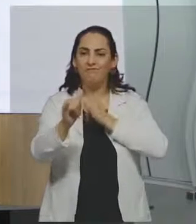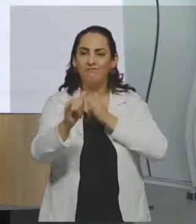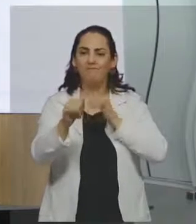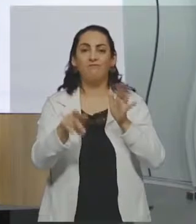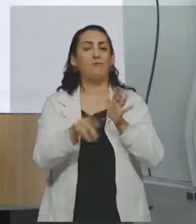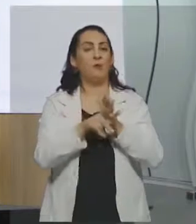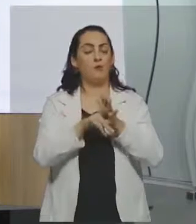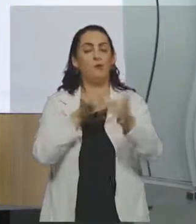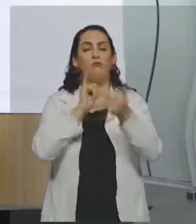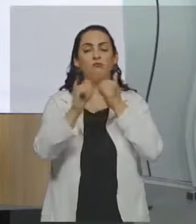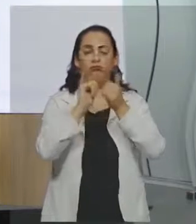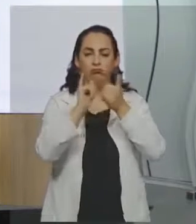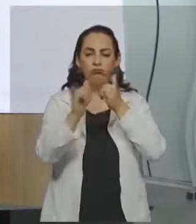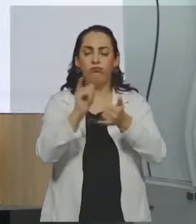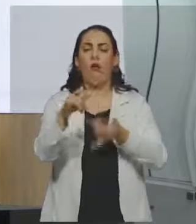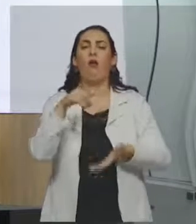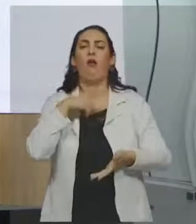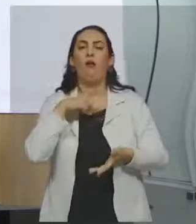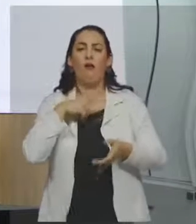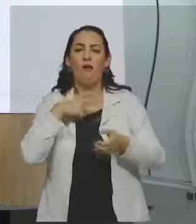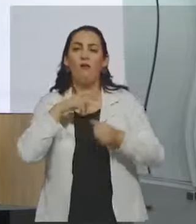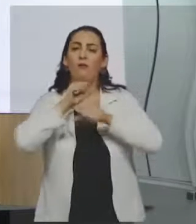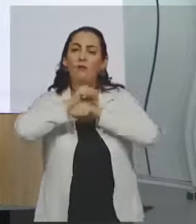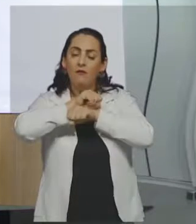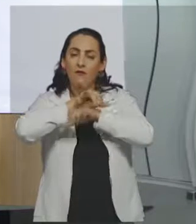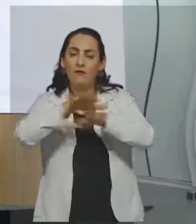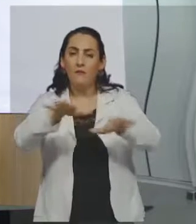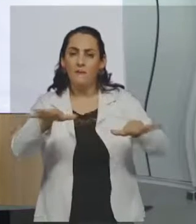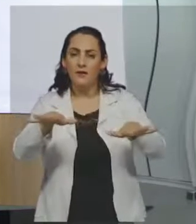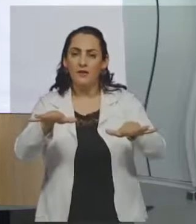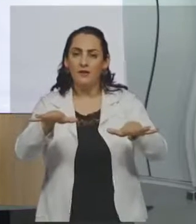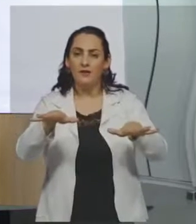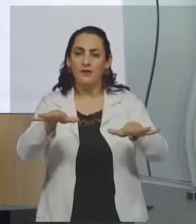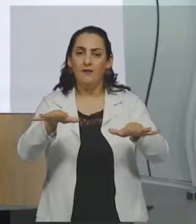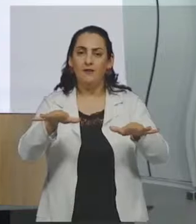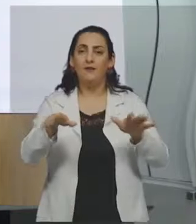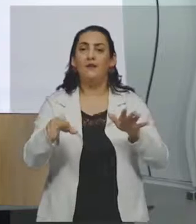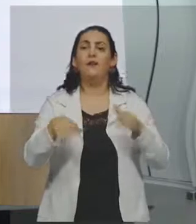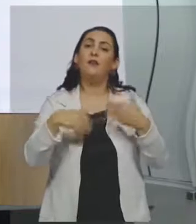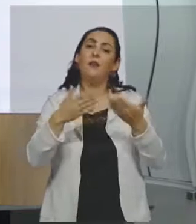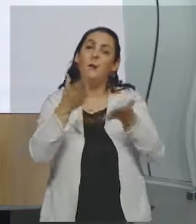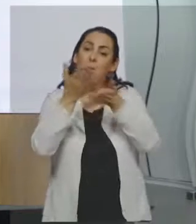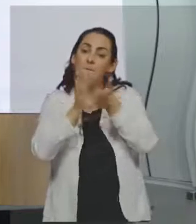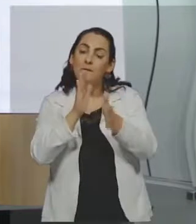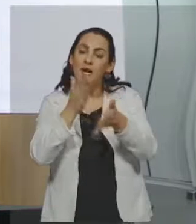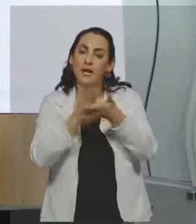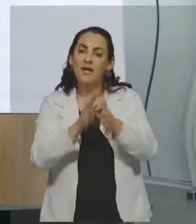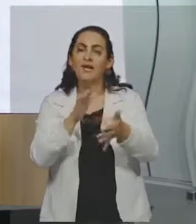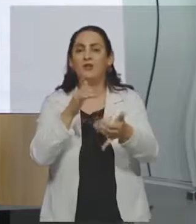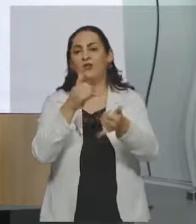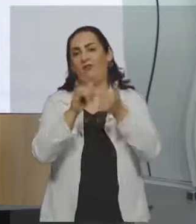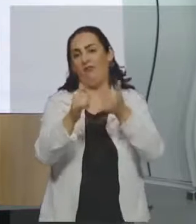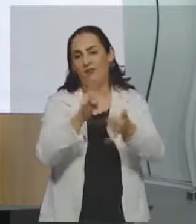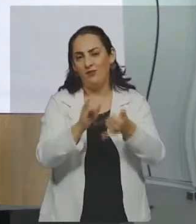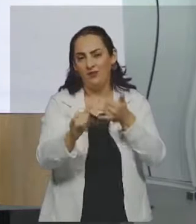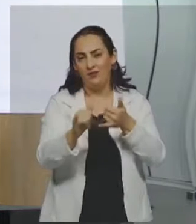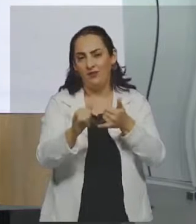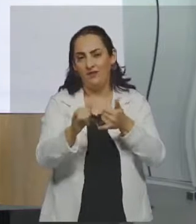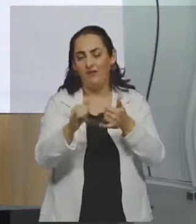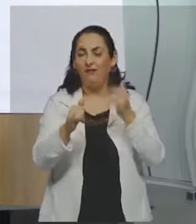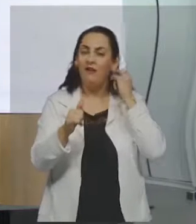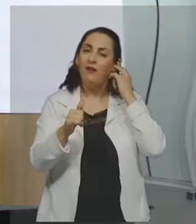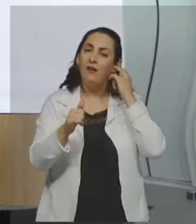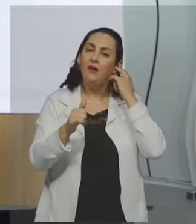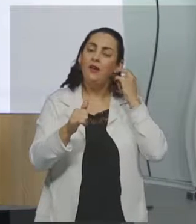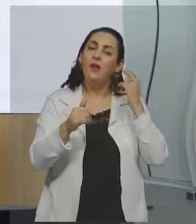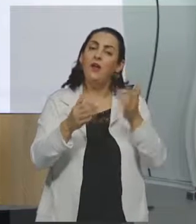de uma onda eletromagnética, o que faria com que eles perdessem energia, até com que eles